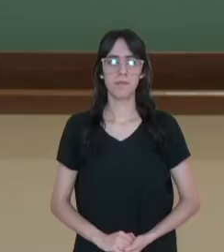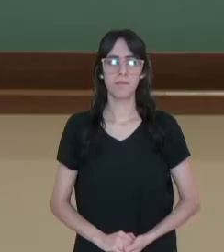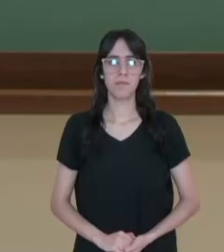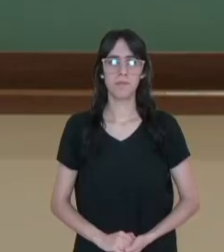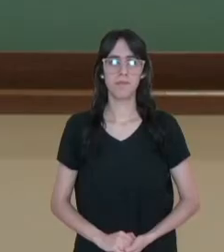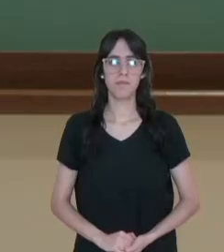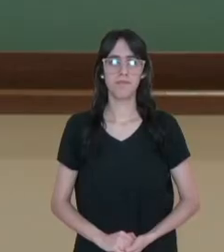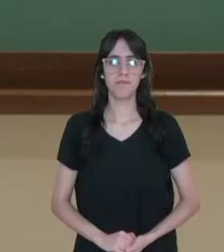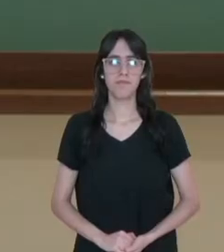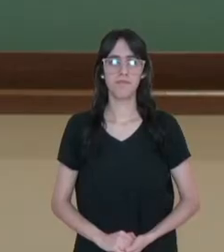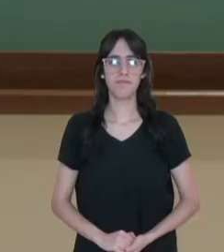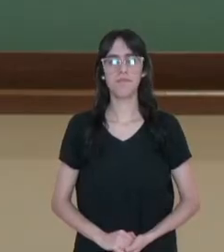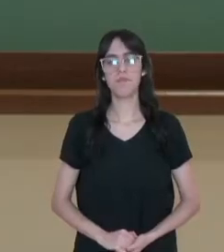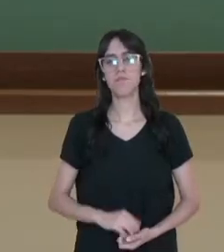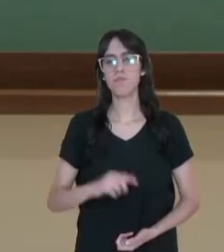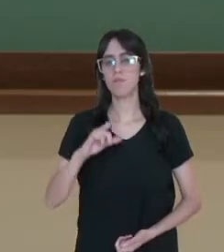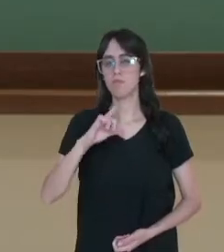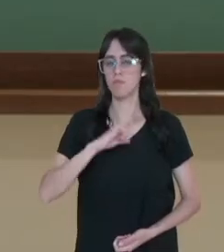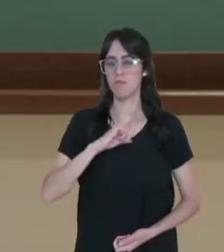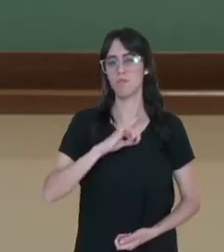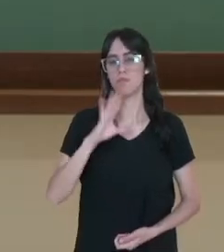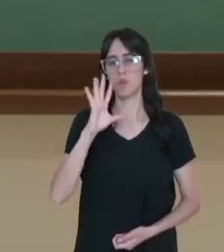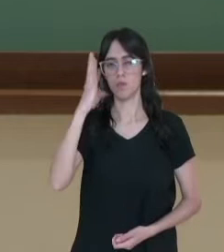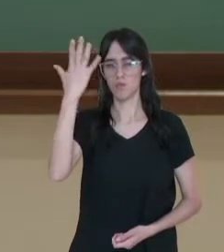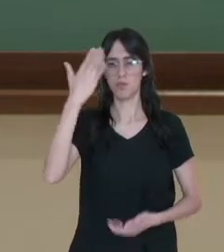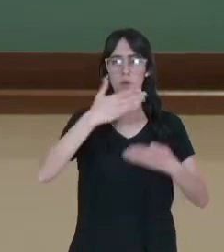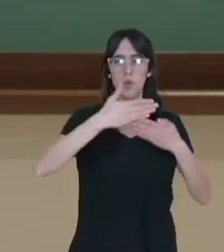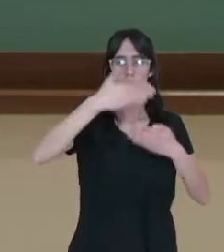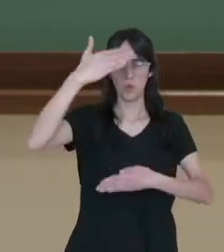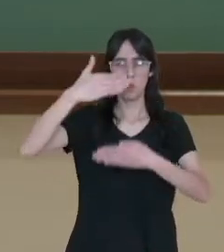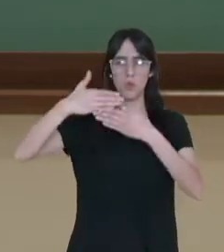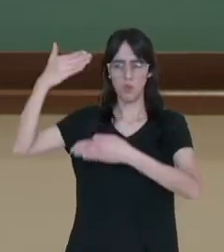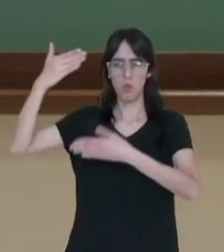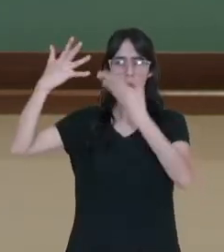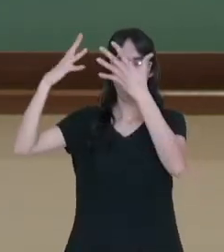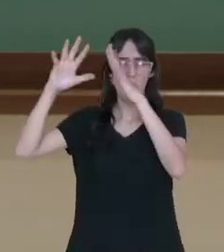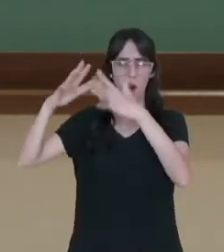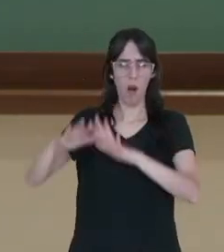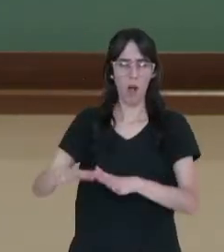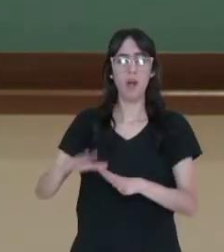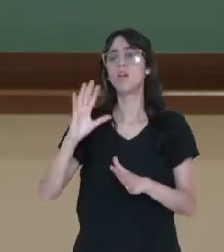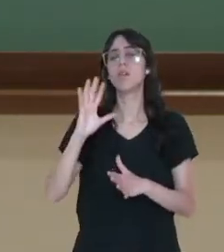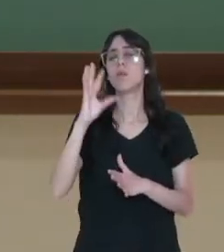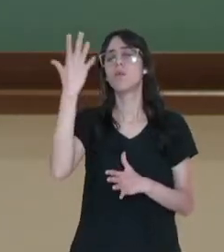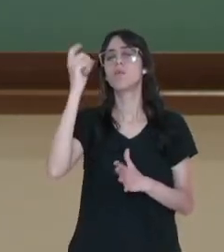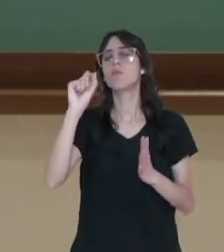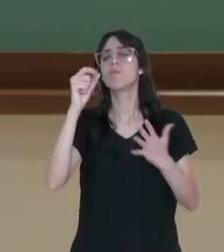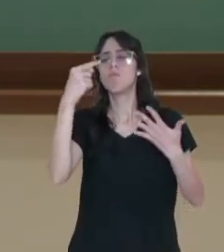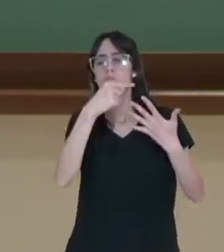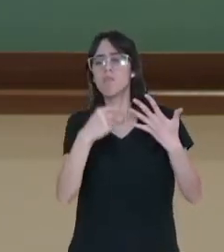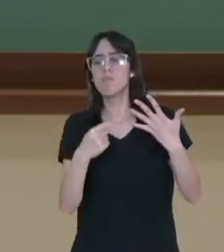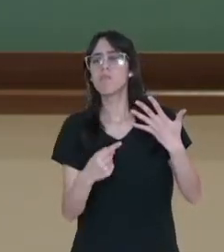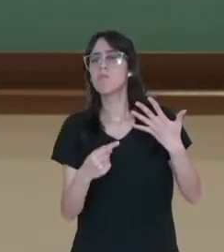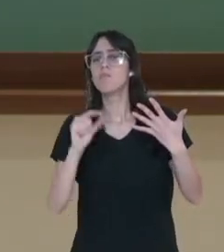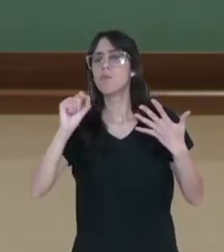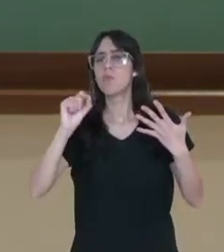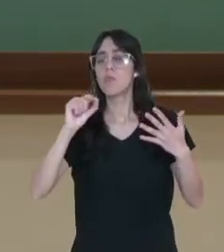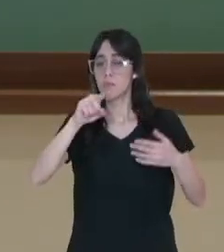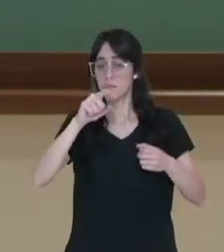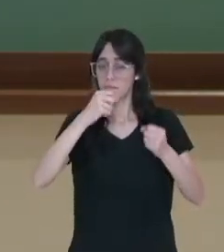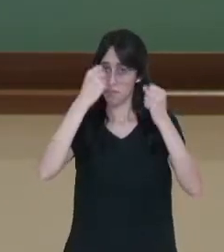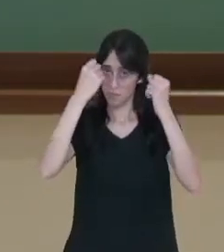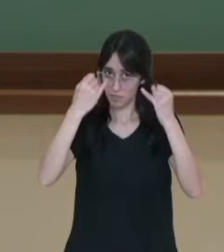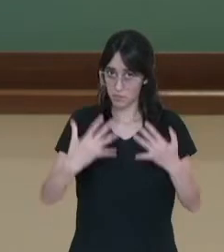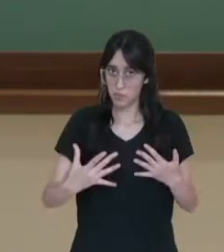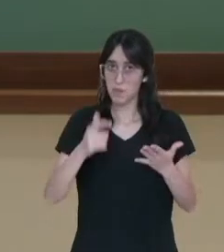Entre aí os principais fatores que causaram, ou que ajudaram, contribuíram para a queda do Muro de Berlim, para você citar um fator externo e